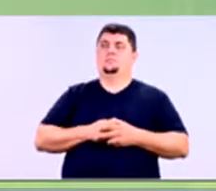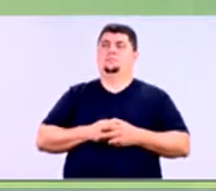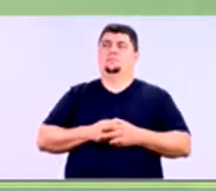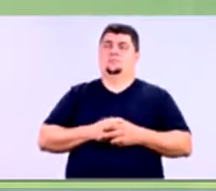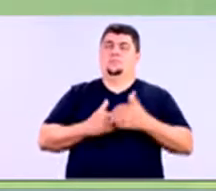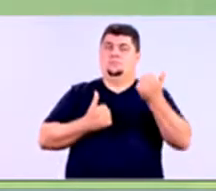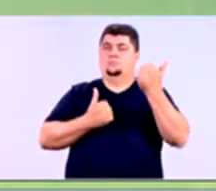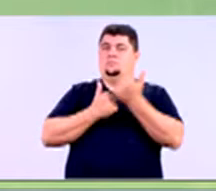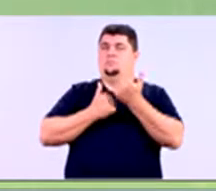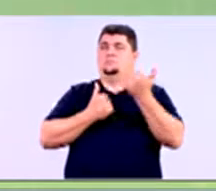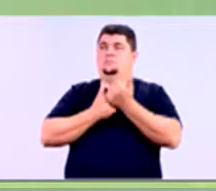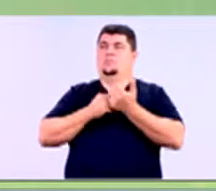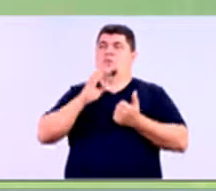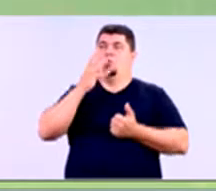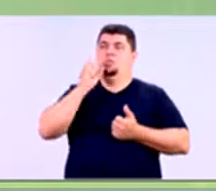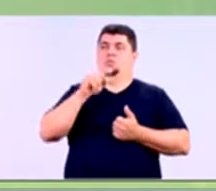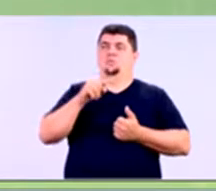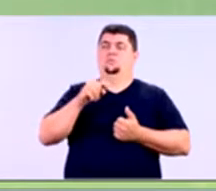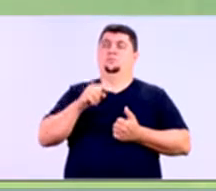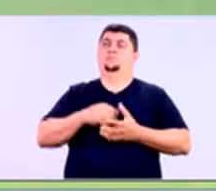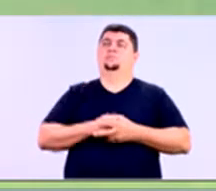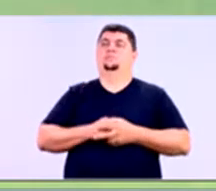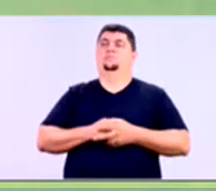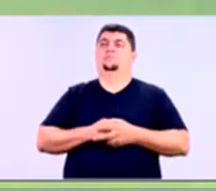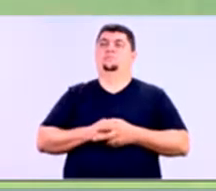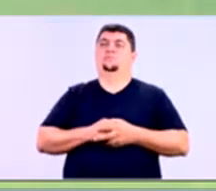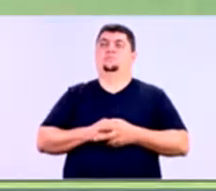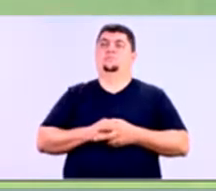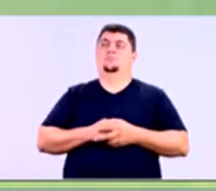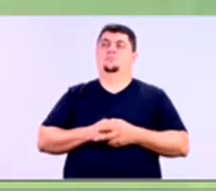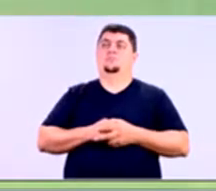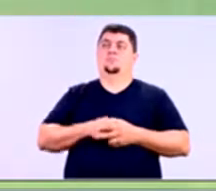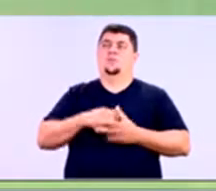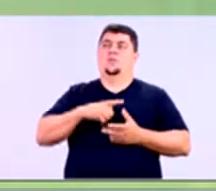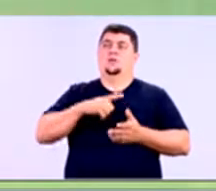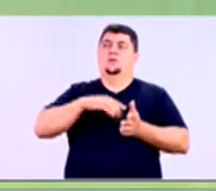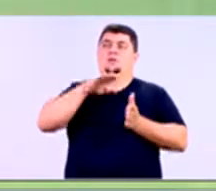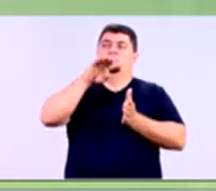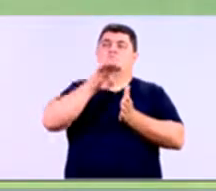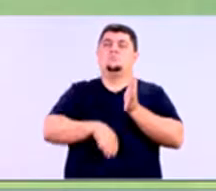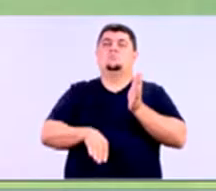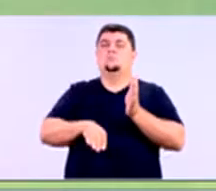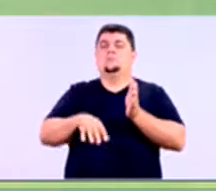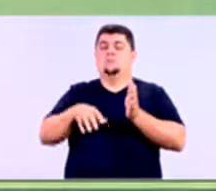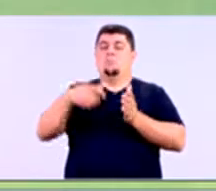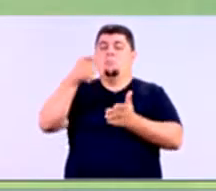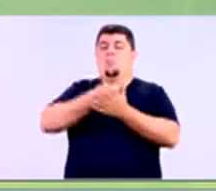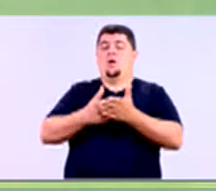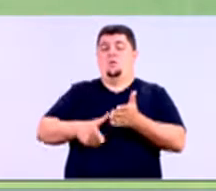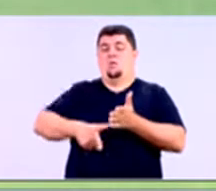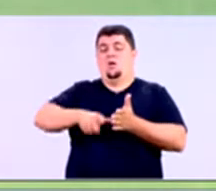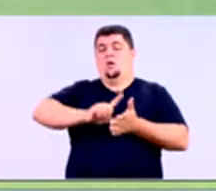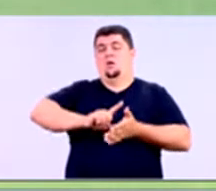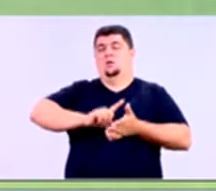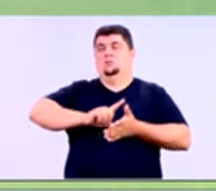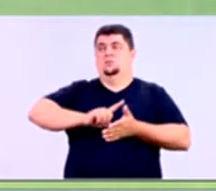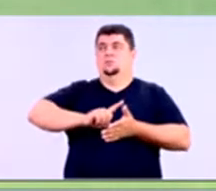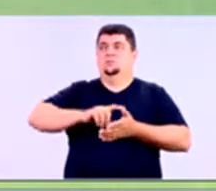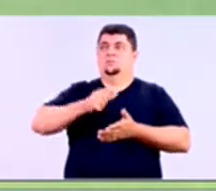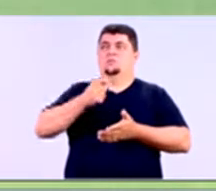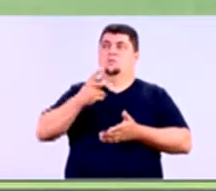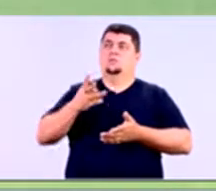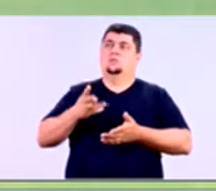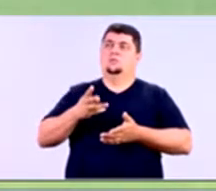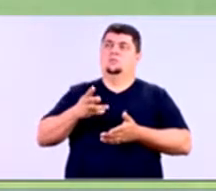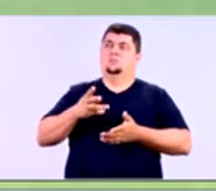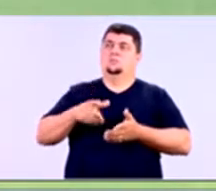meu N 4.000. E ele vai ser descontado, resgatado antes. E aí você já pensa, se